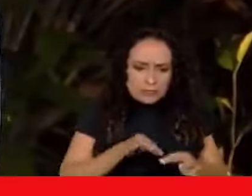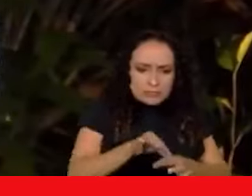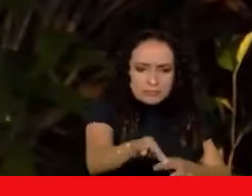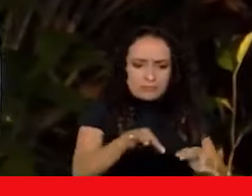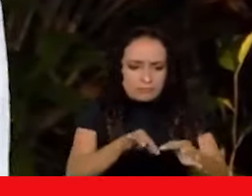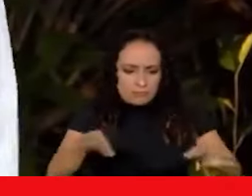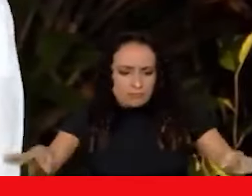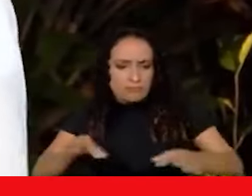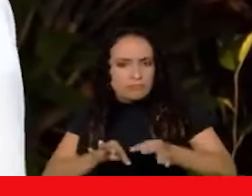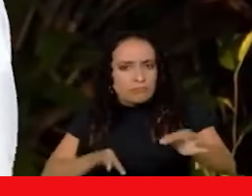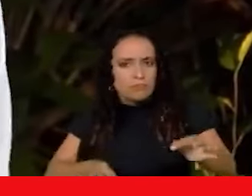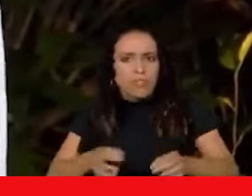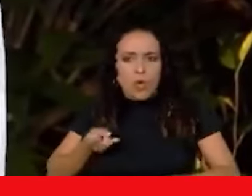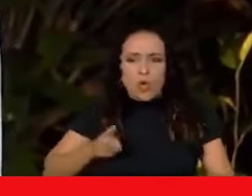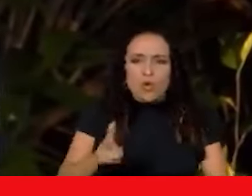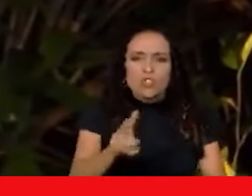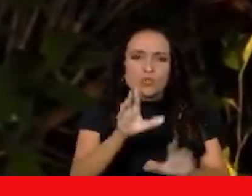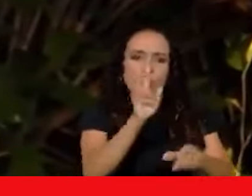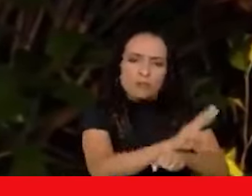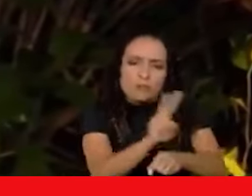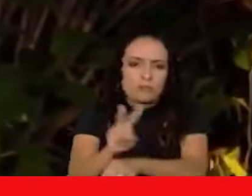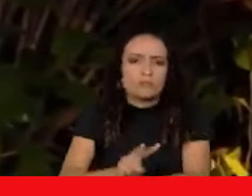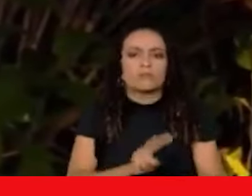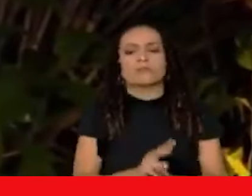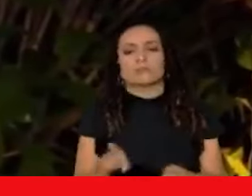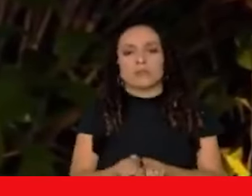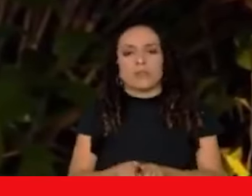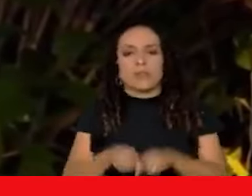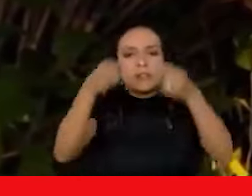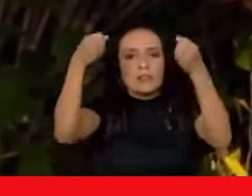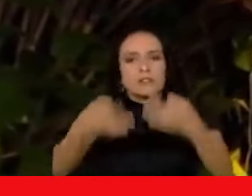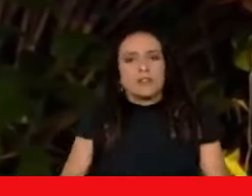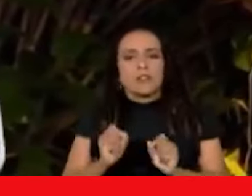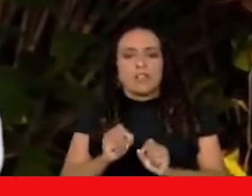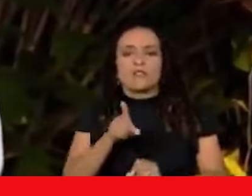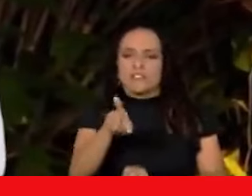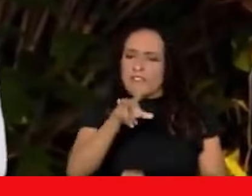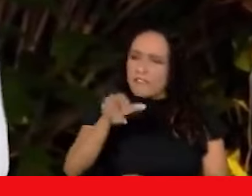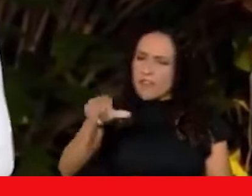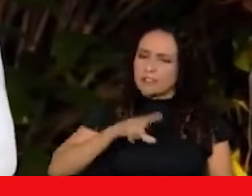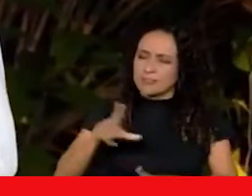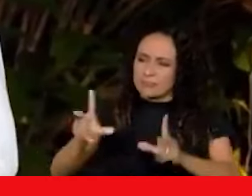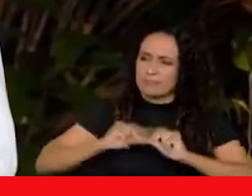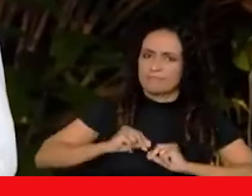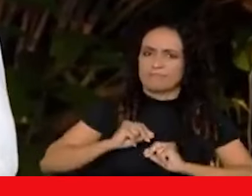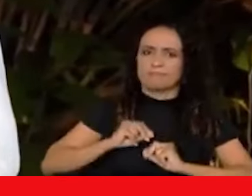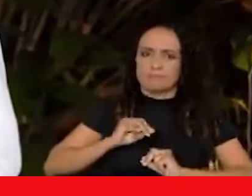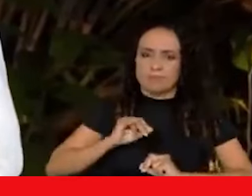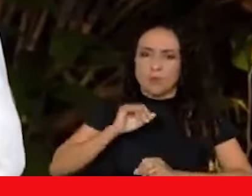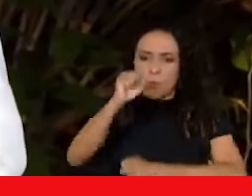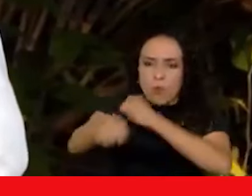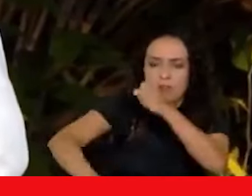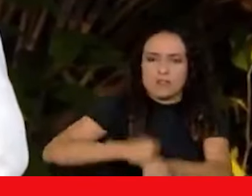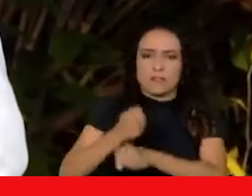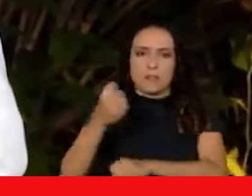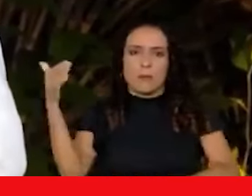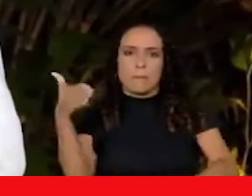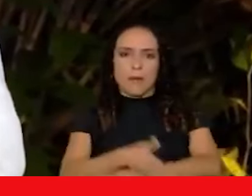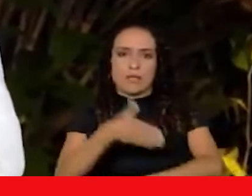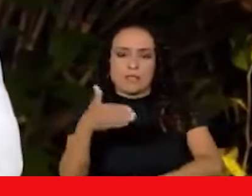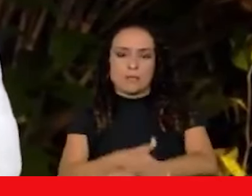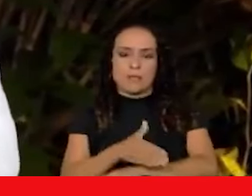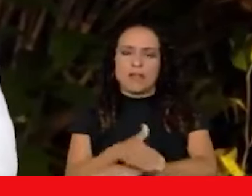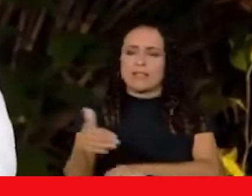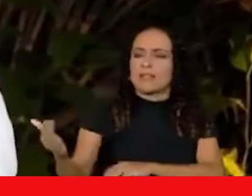continuar fazendo reservas e queria lhe dizer que você vai ter o privilégio de participar o ano que vem da